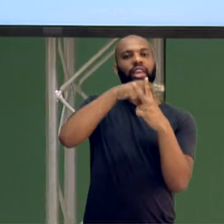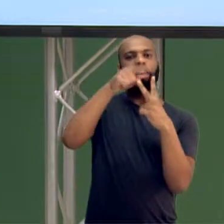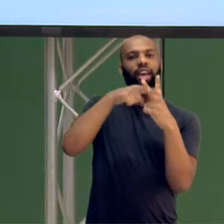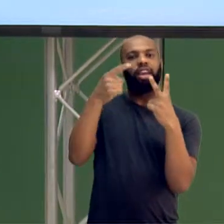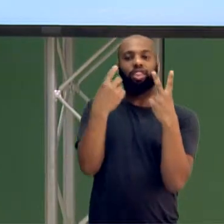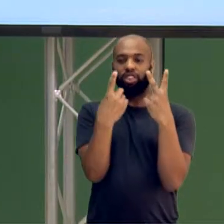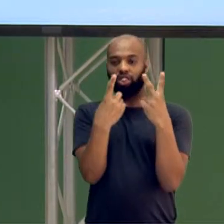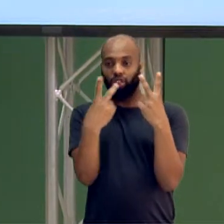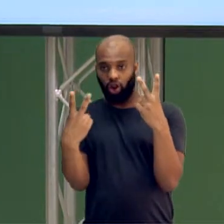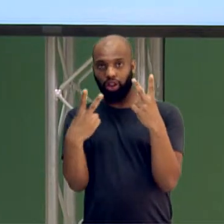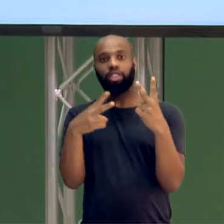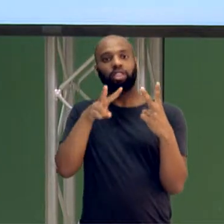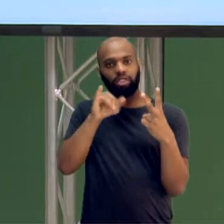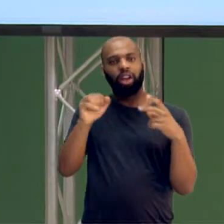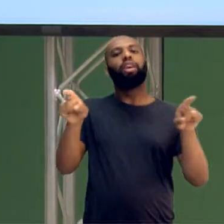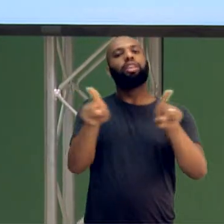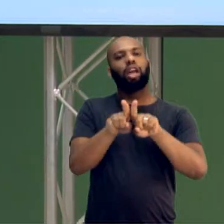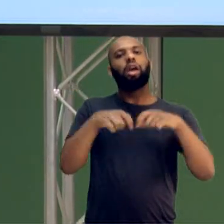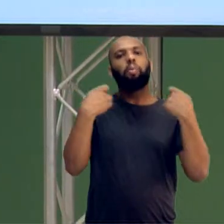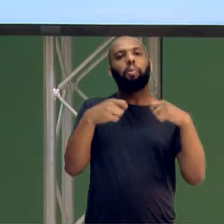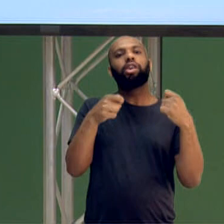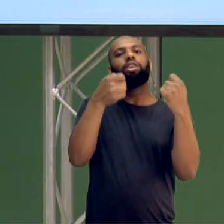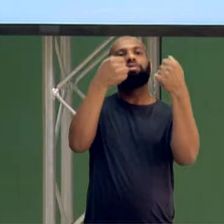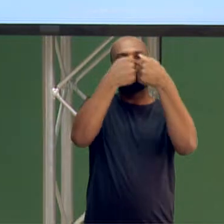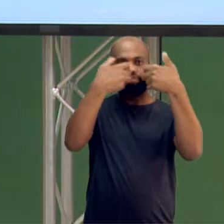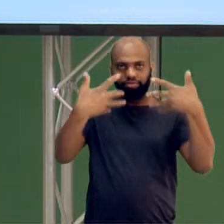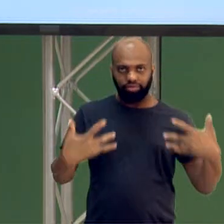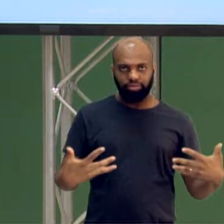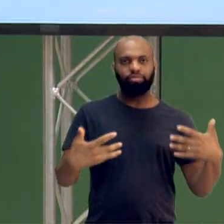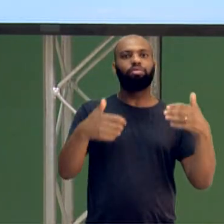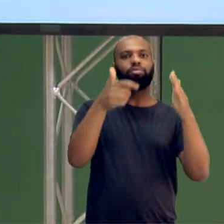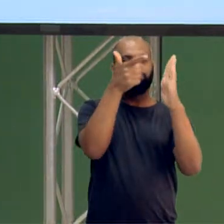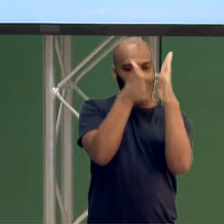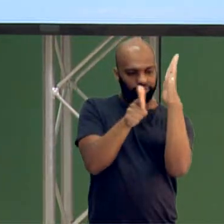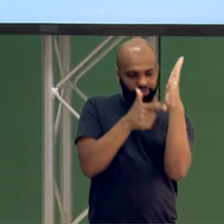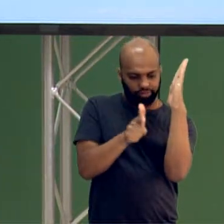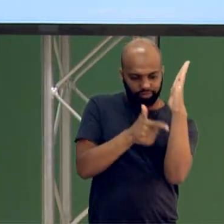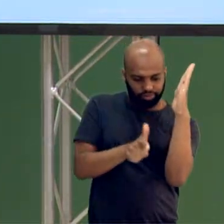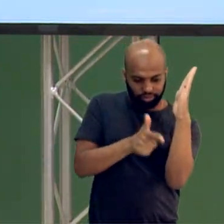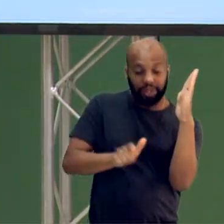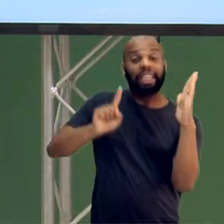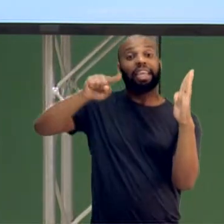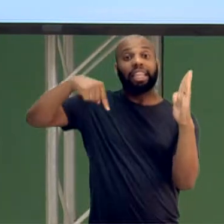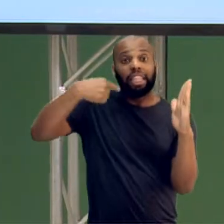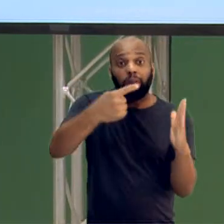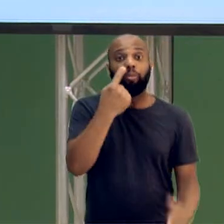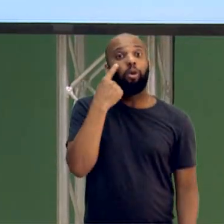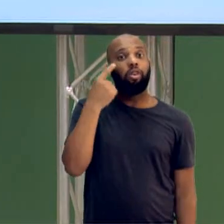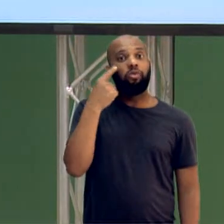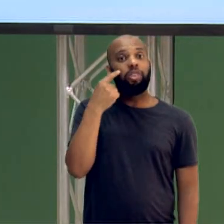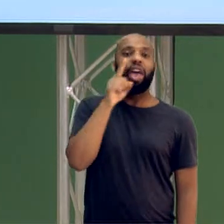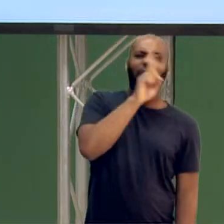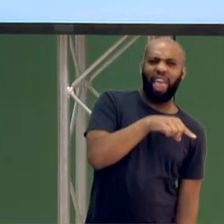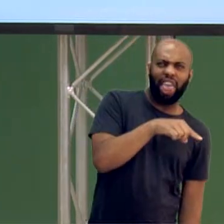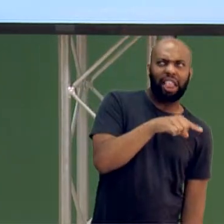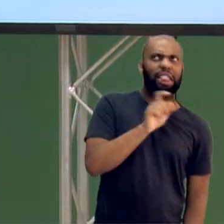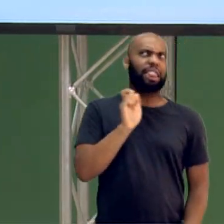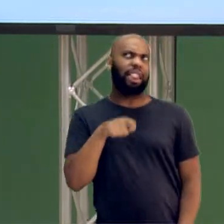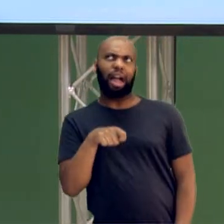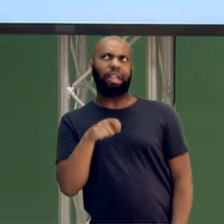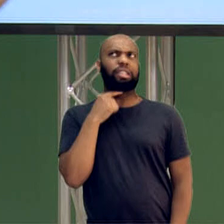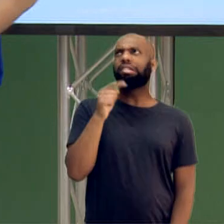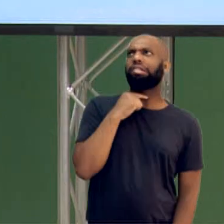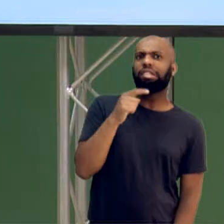12 e eu vou precisar também, da mesma forma, fatorar, para depois ver se é ou não